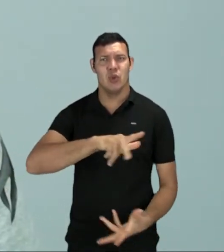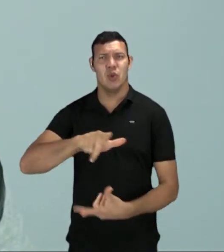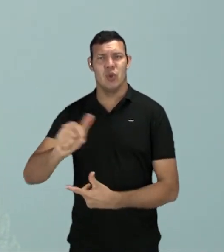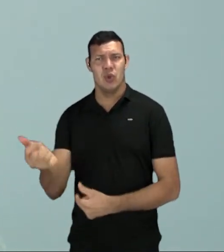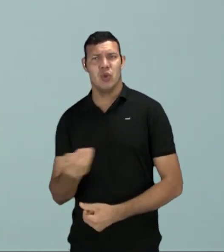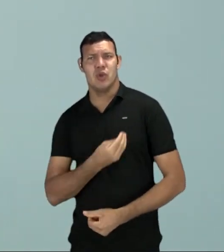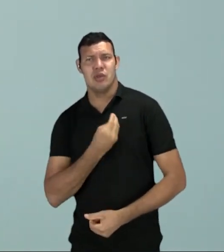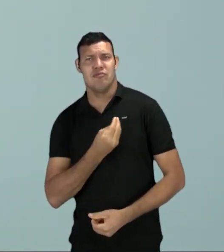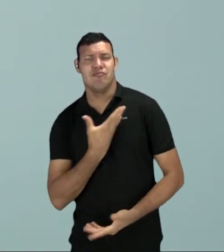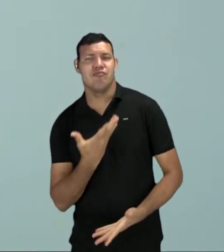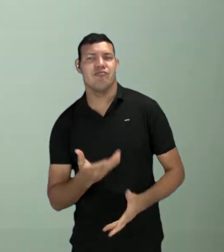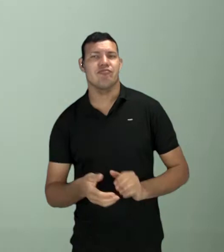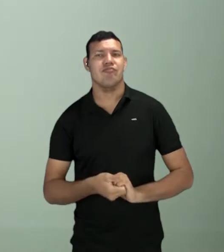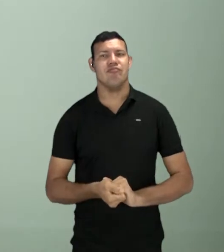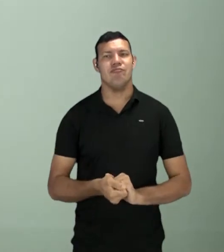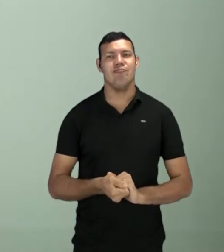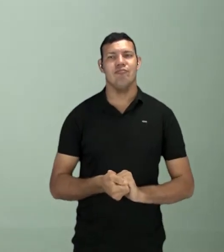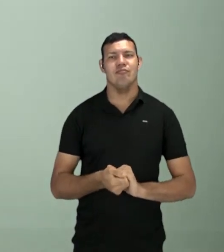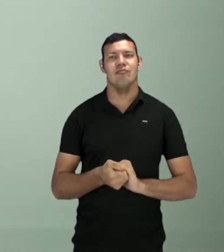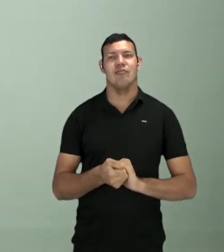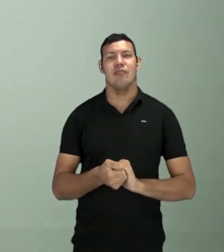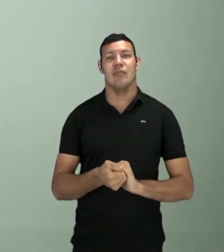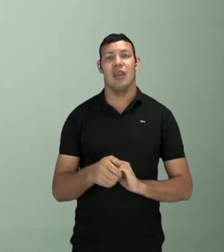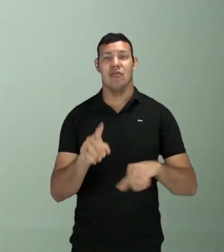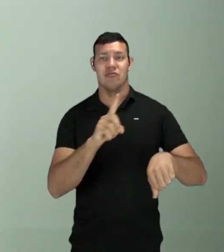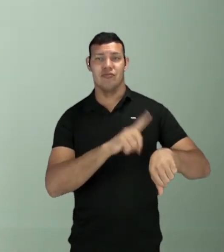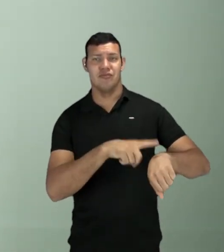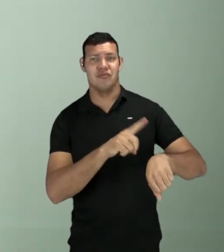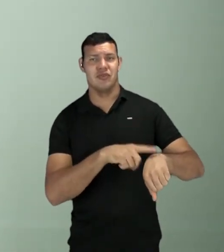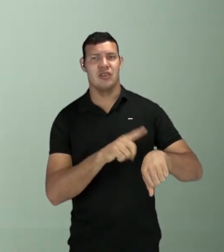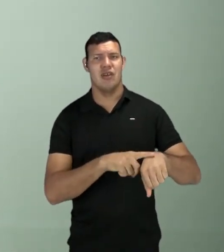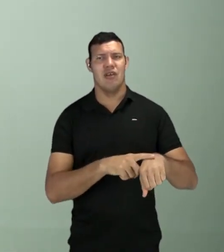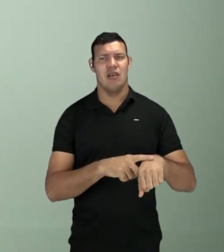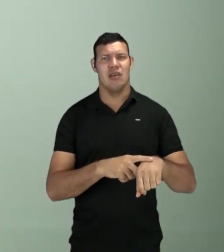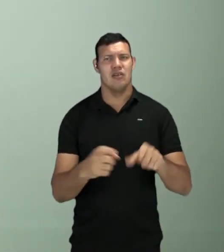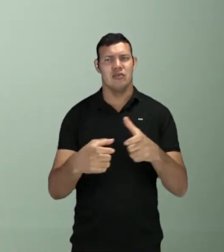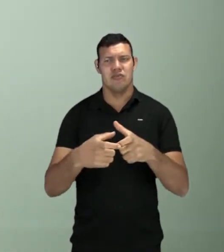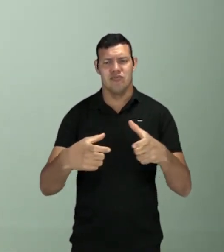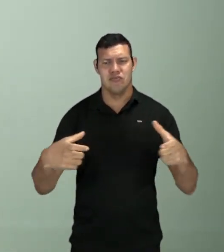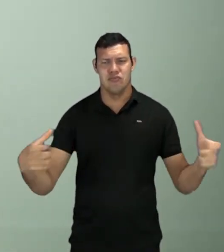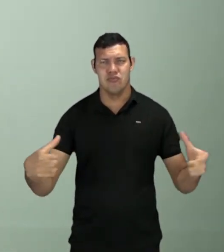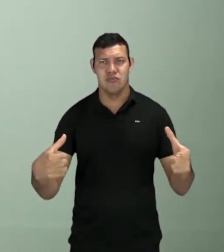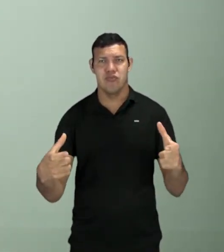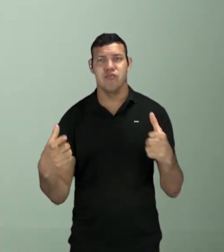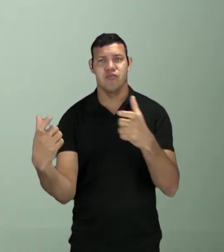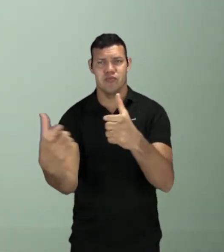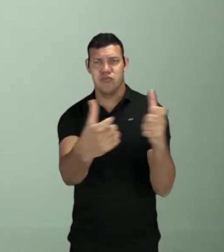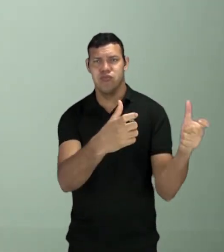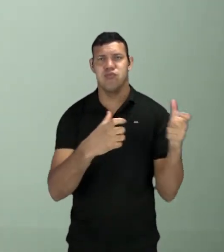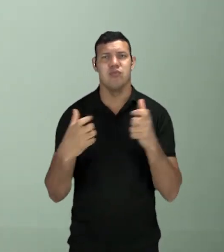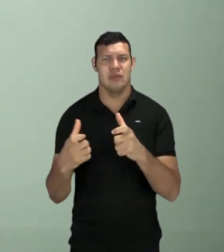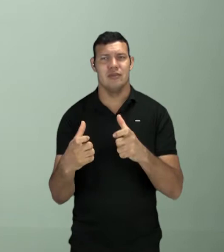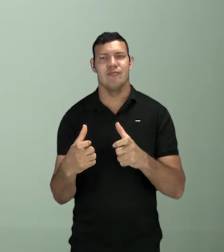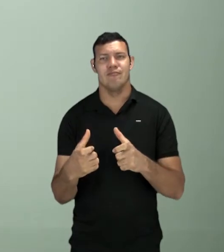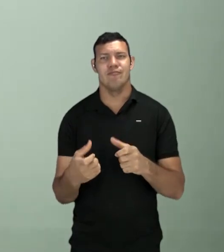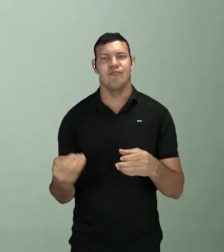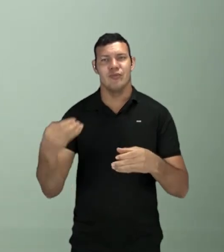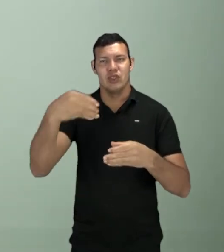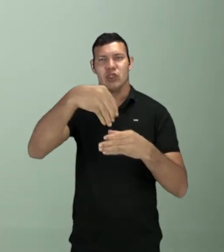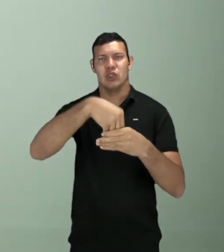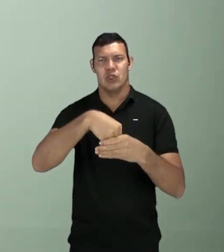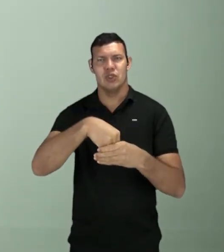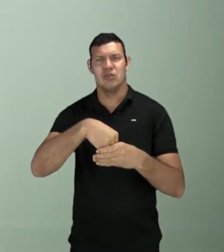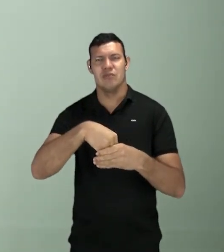e os seus fenômenos, né, no espaço, no tempo, no mundo aqui que nós estamos inseridos e vivemos.